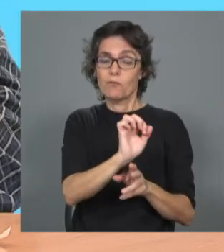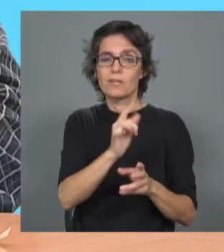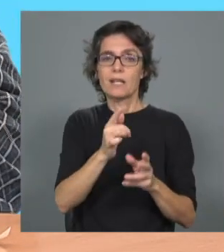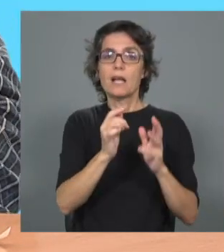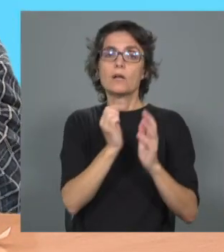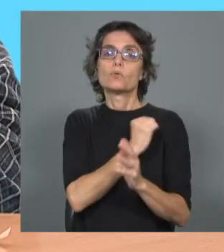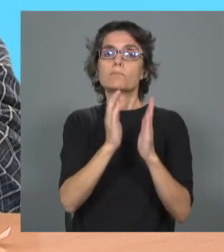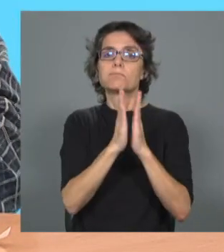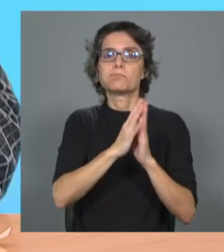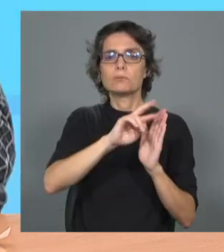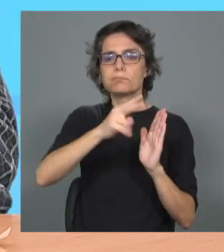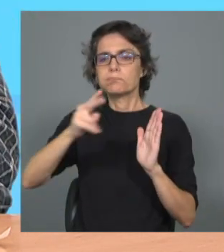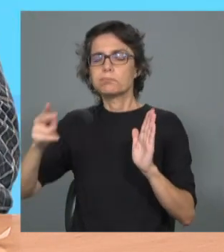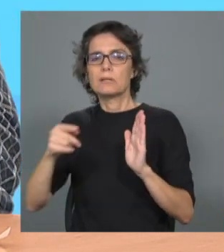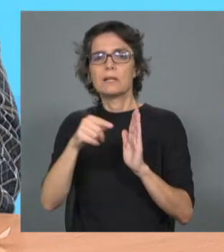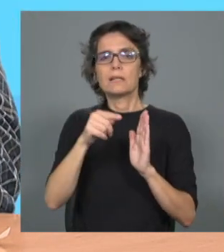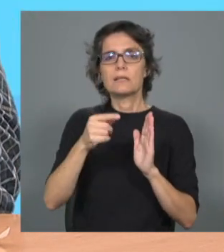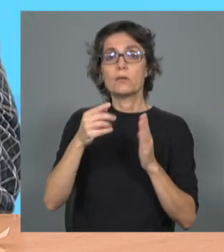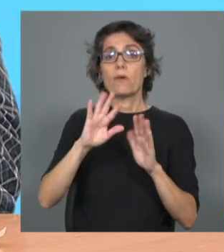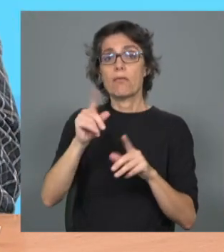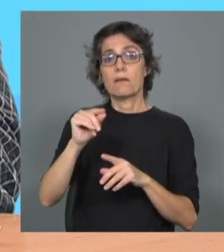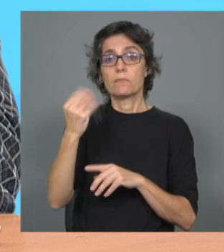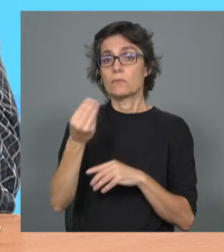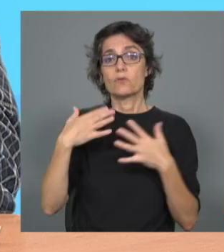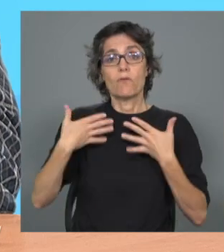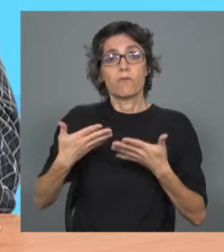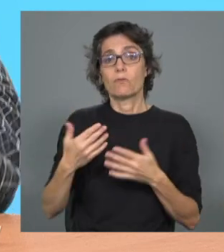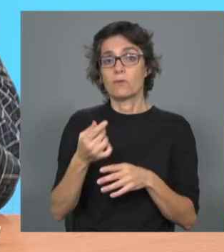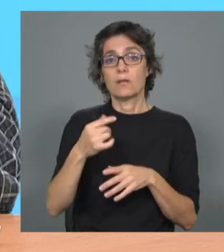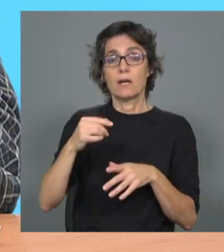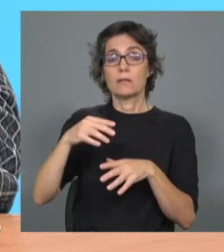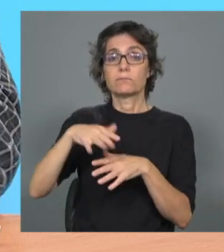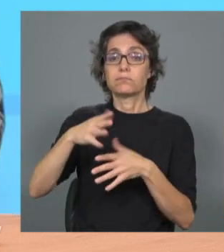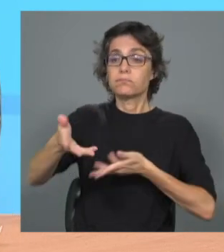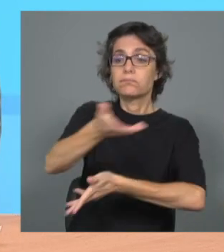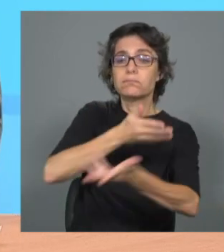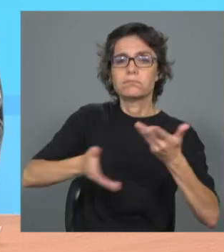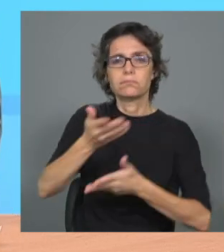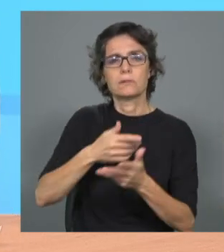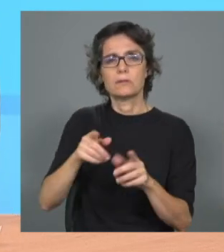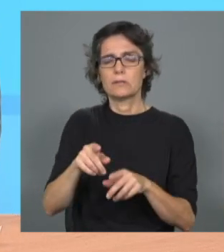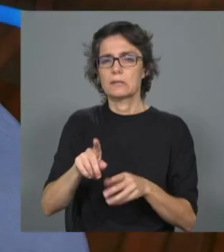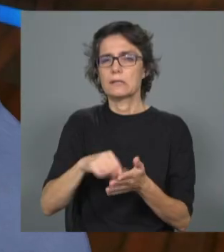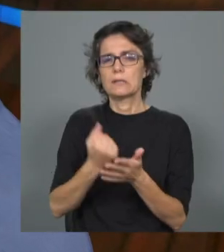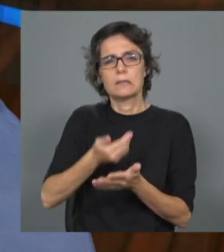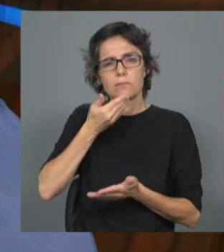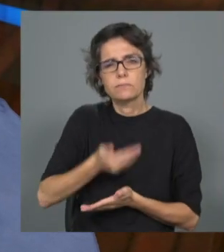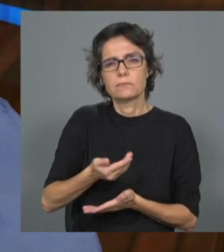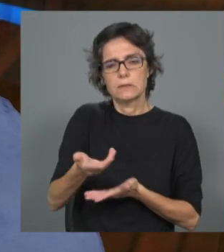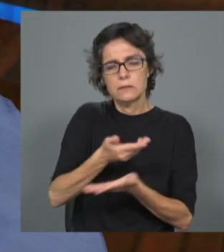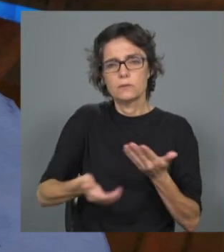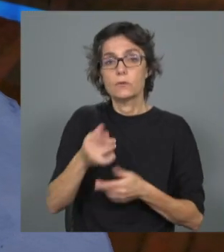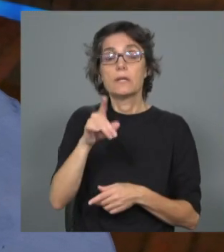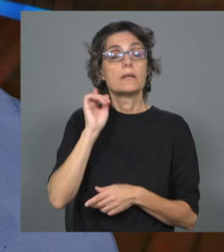outra, assim como vêm os voluntários de fora. É importante que continue a existir este esforço da nossa parte em Portugal para enviar